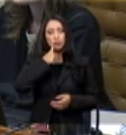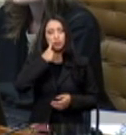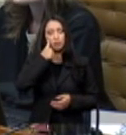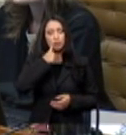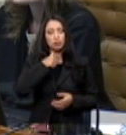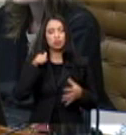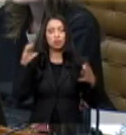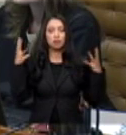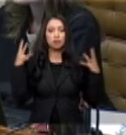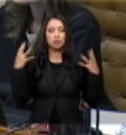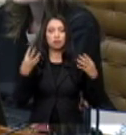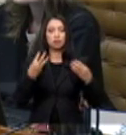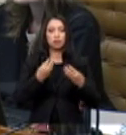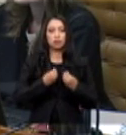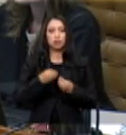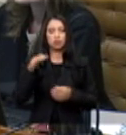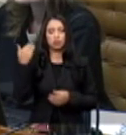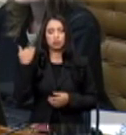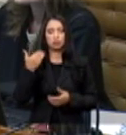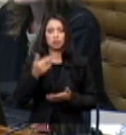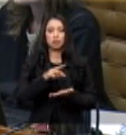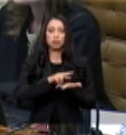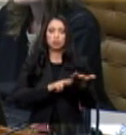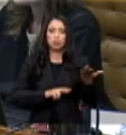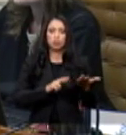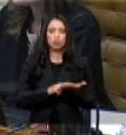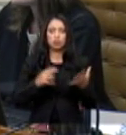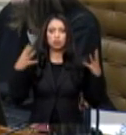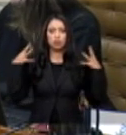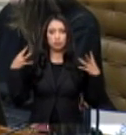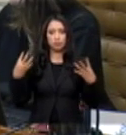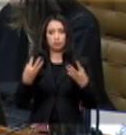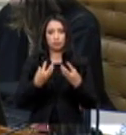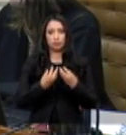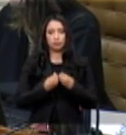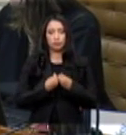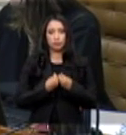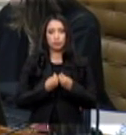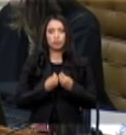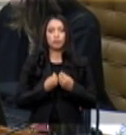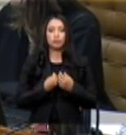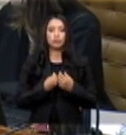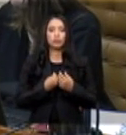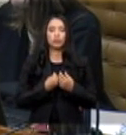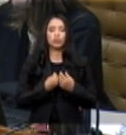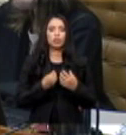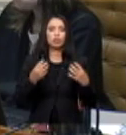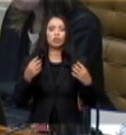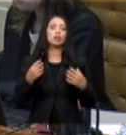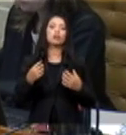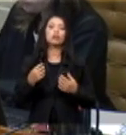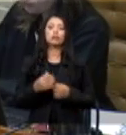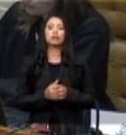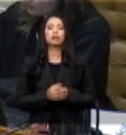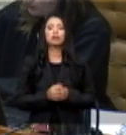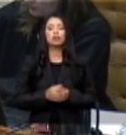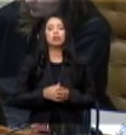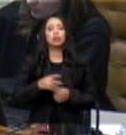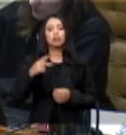relatora, Carmen Lúcia, excelentíssimos senhores ministros, excelentíssimo senhor ministro André Mendonça, da